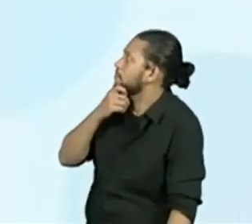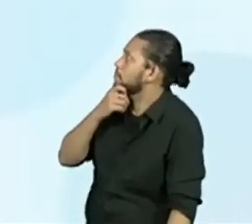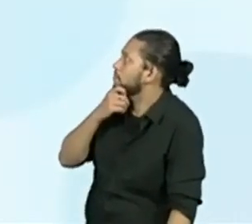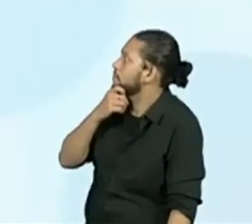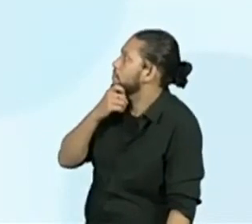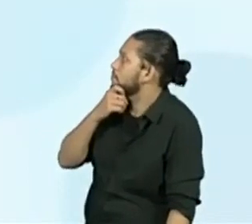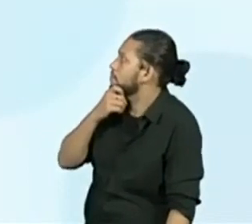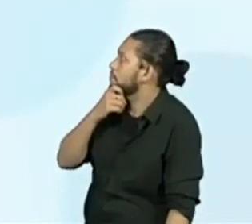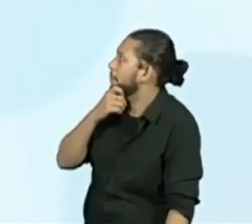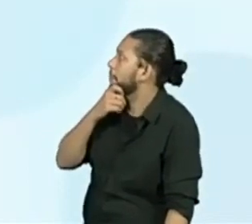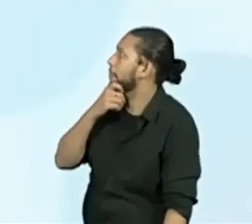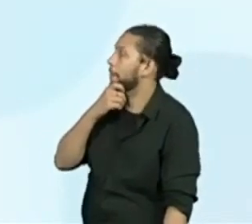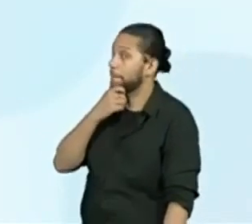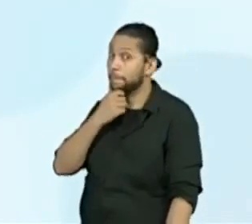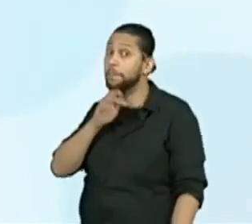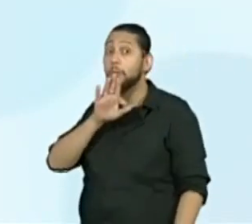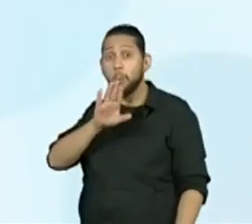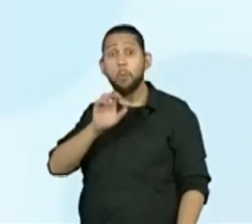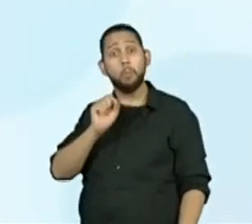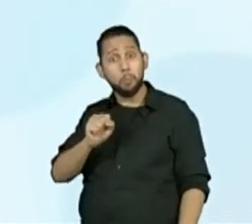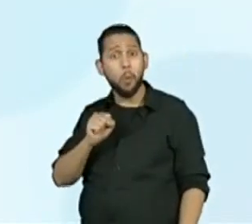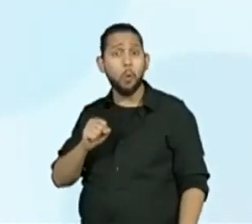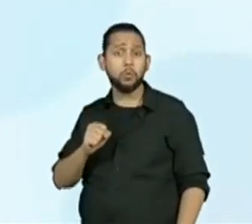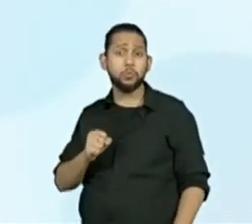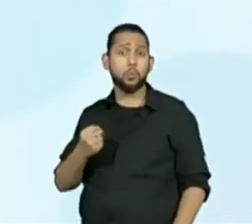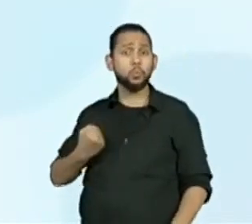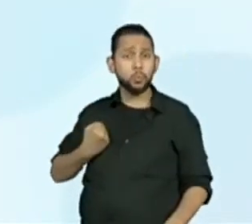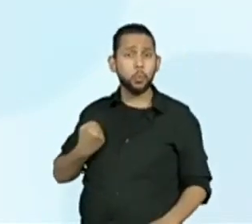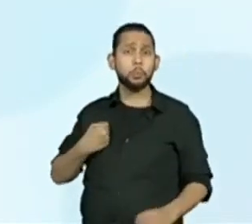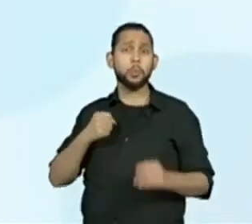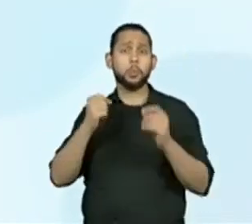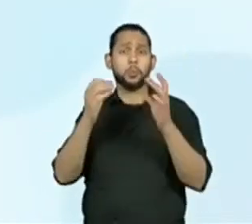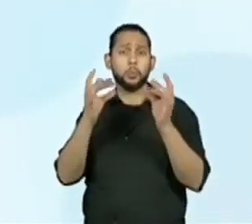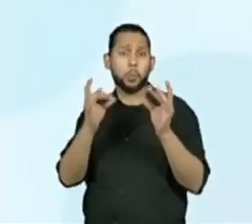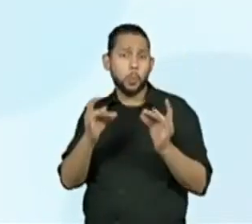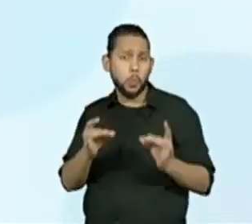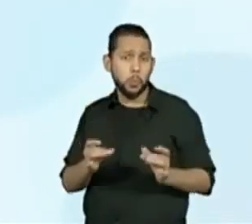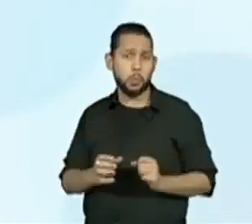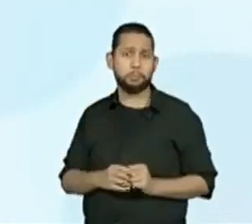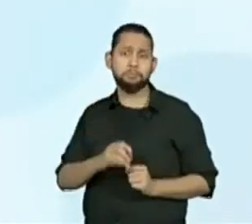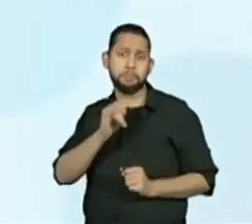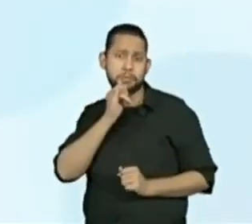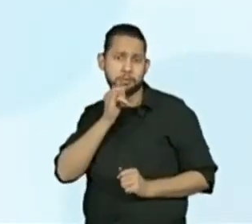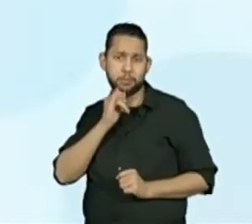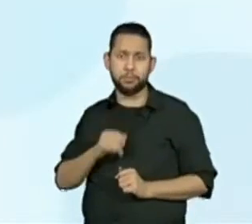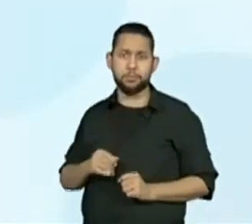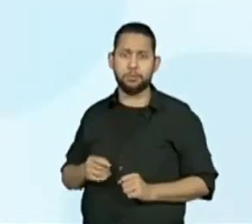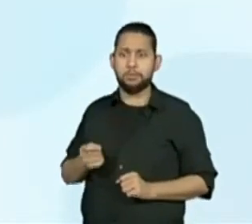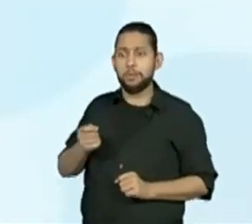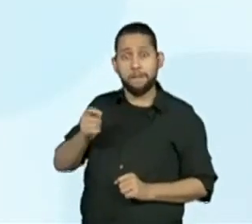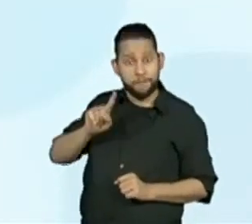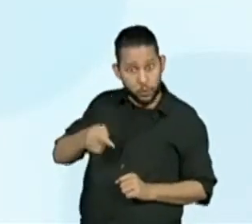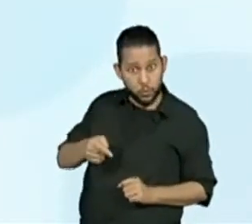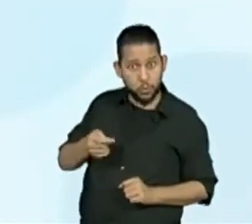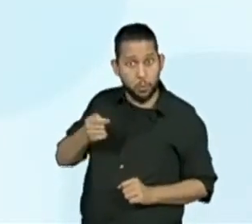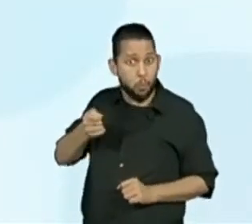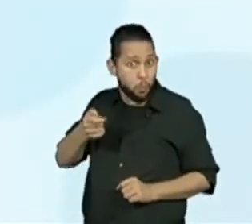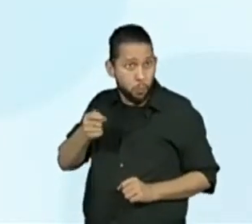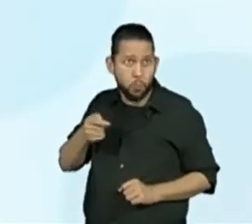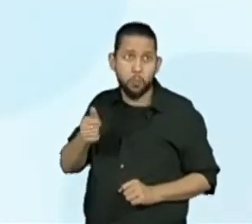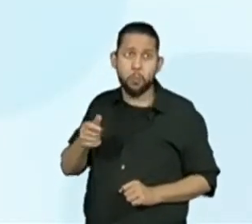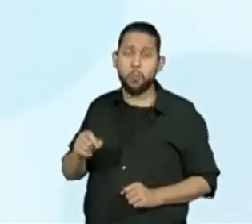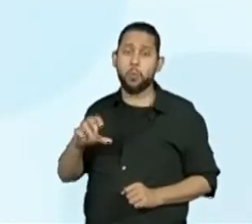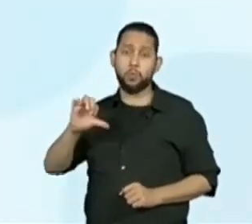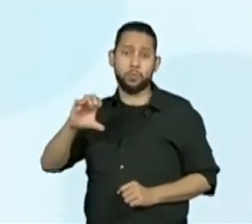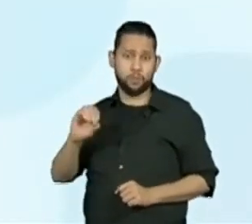57 vocês podem decompor o número e multiplicar primeiro os centavos para poder